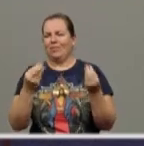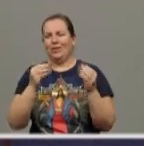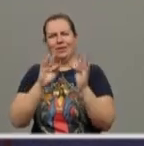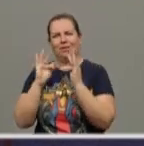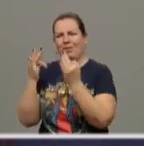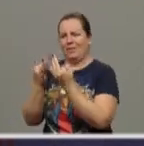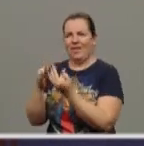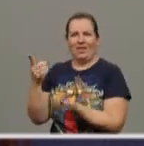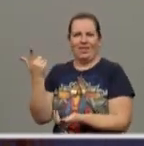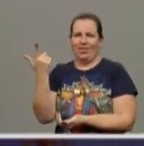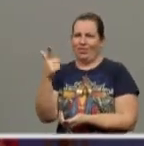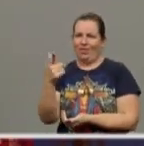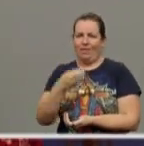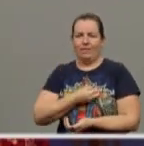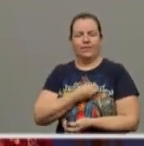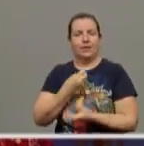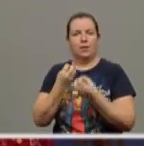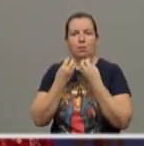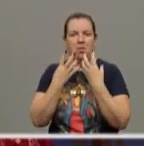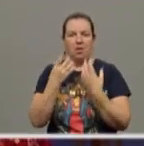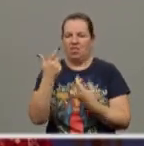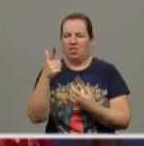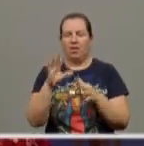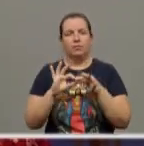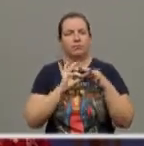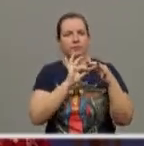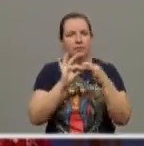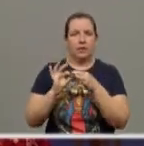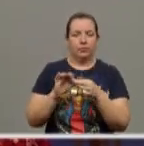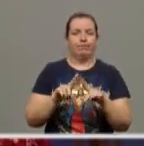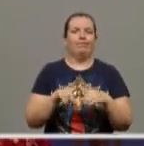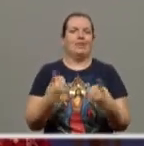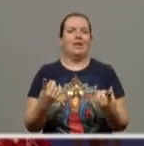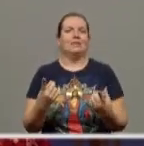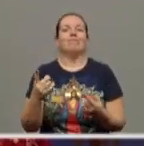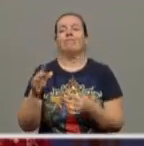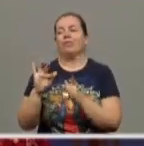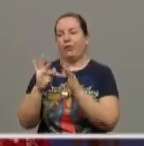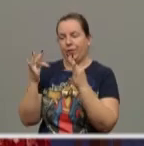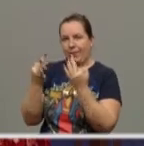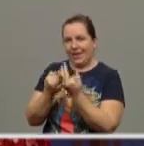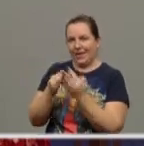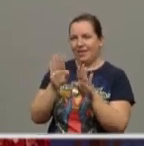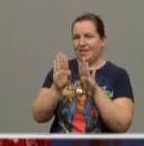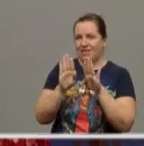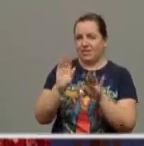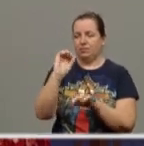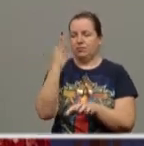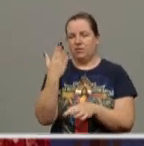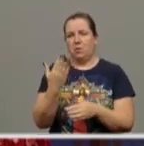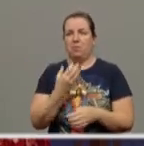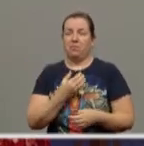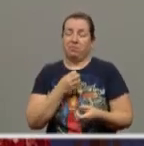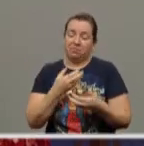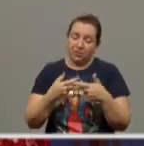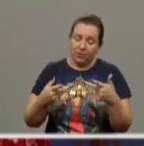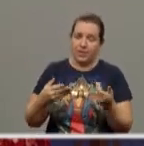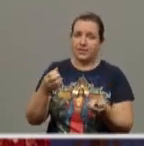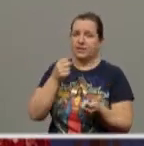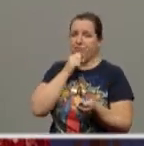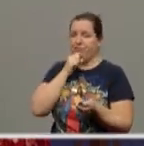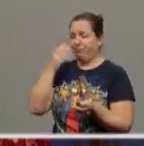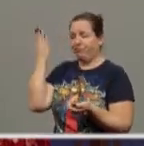conhecemos, que essas famílias, infelizmente, por situações lá do passado, e que nós começamos a partilhar